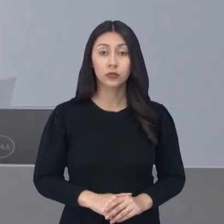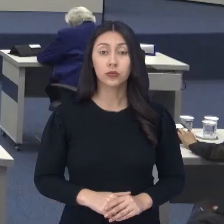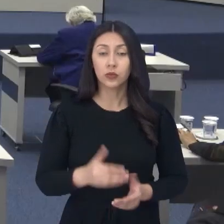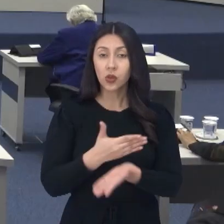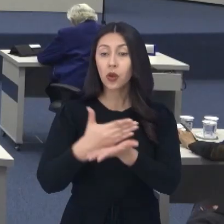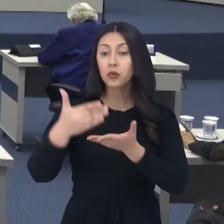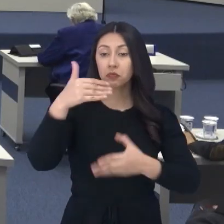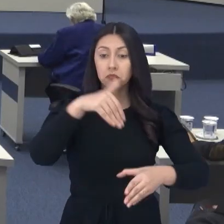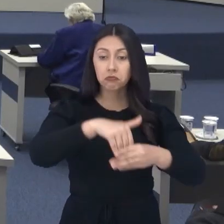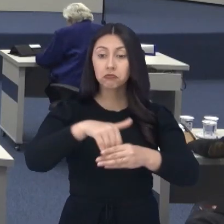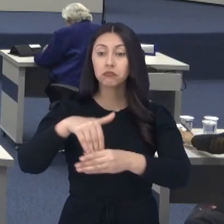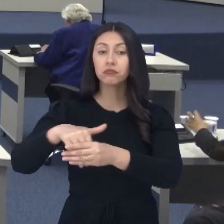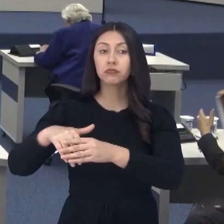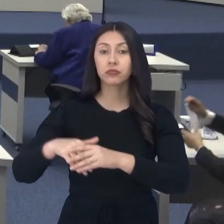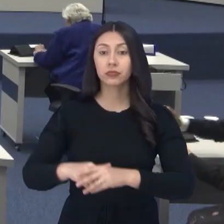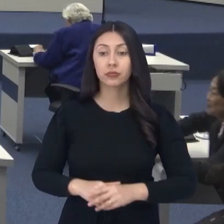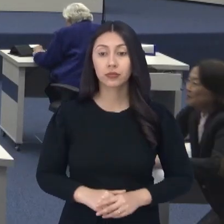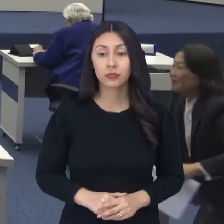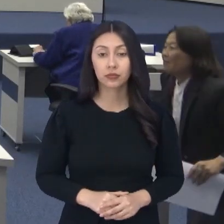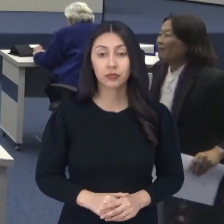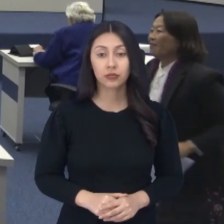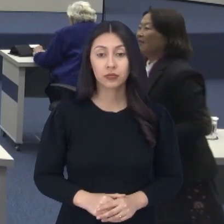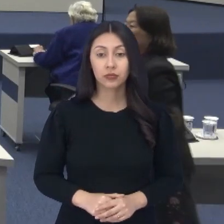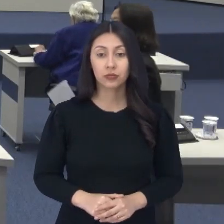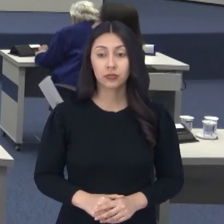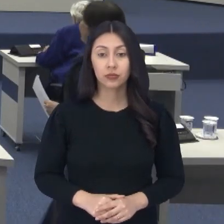Aberta a votação.